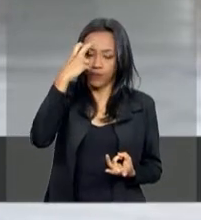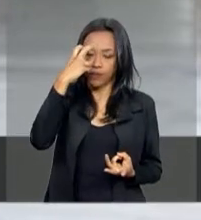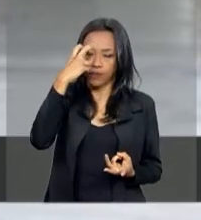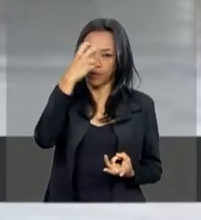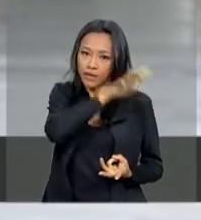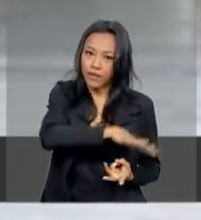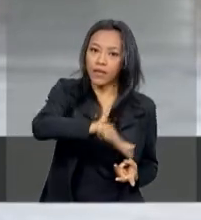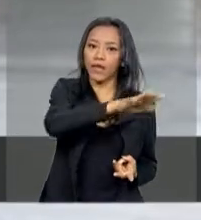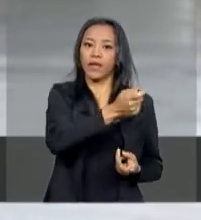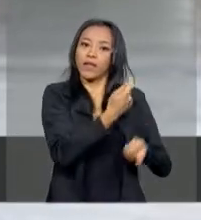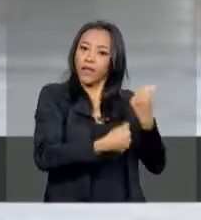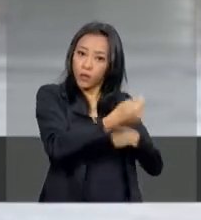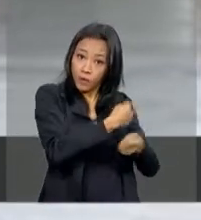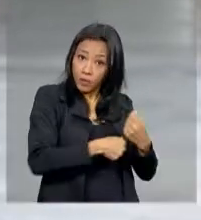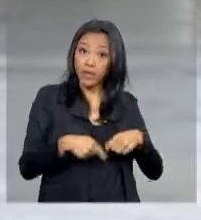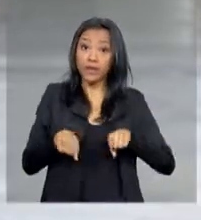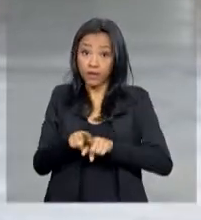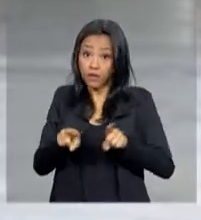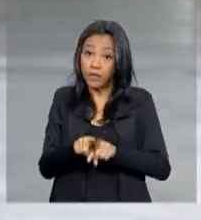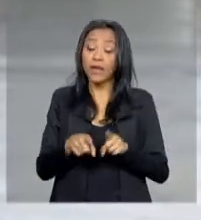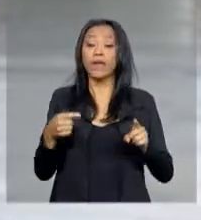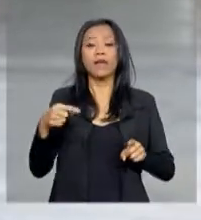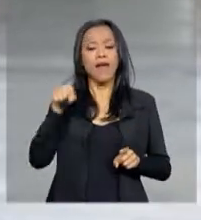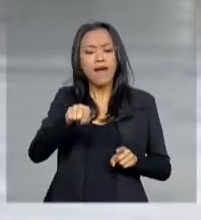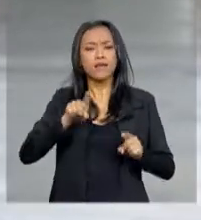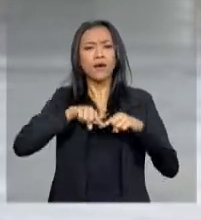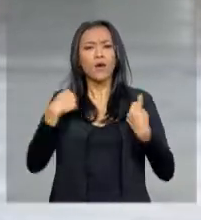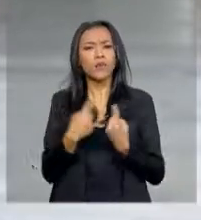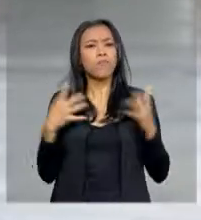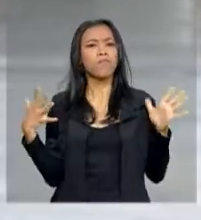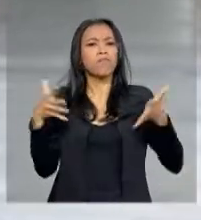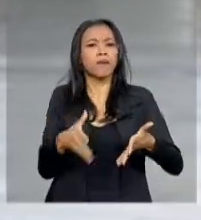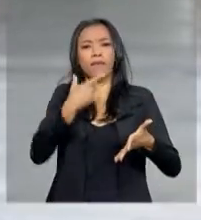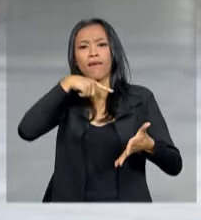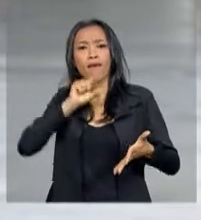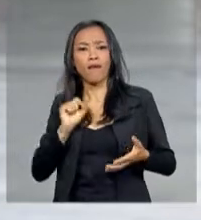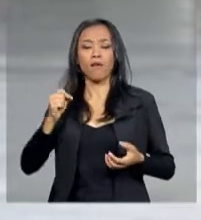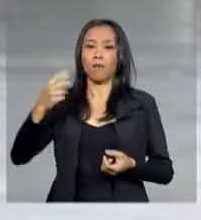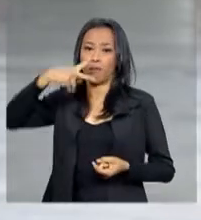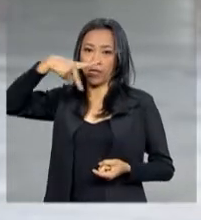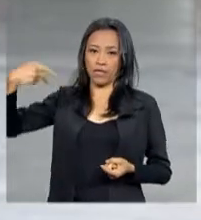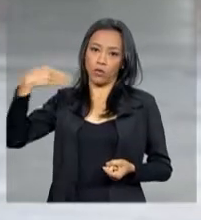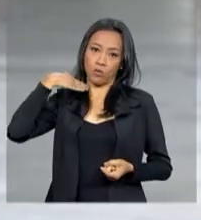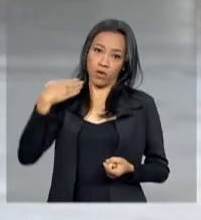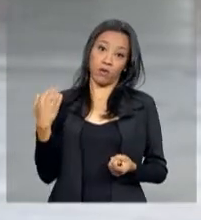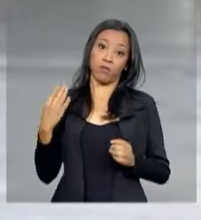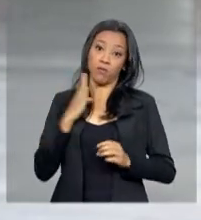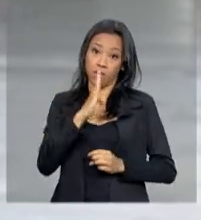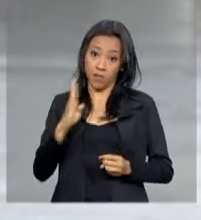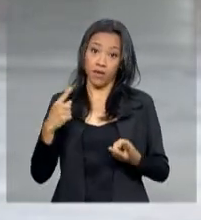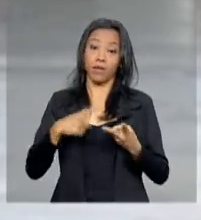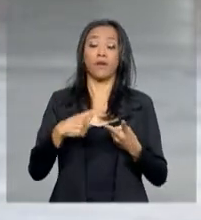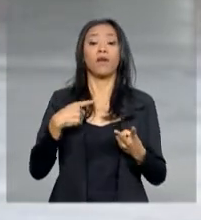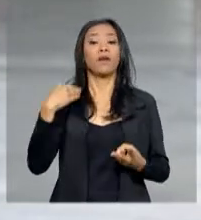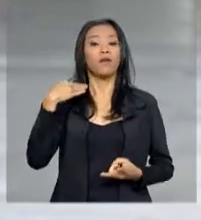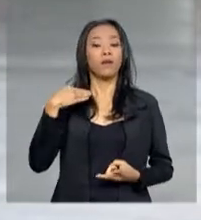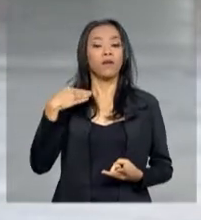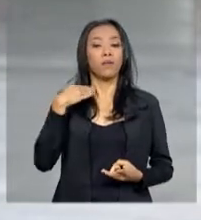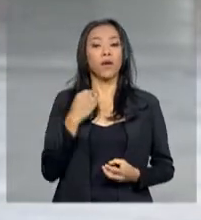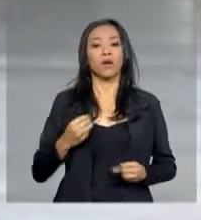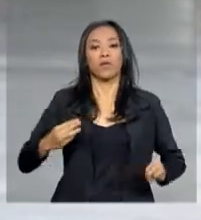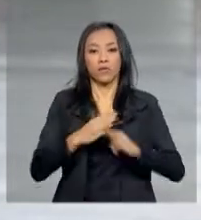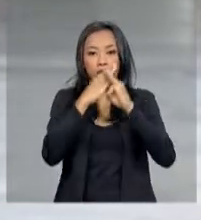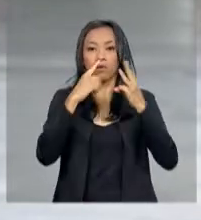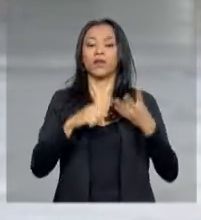e economia. E também participam dessa reunião os presidentes do Banco do Brasil, da Caixa Econômica Federal e do Banco